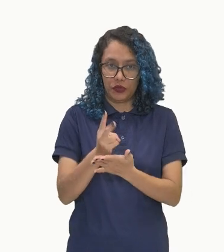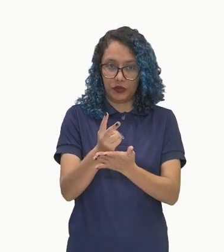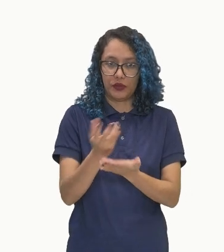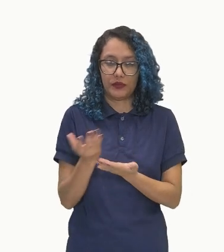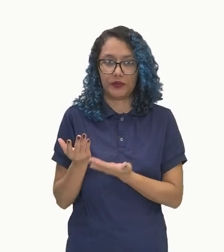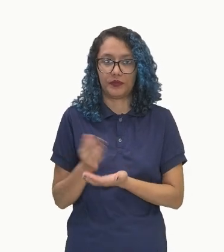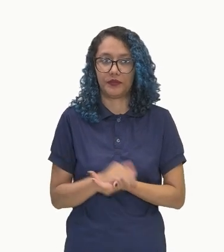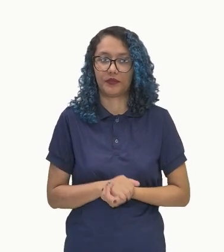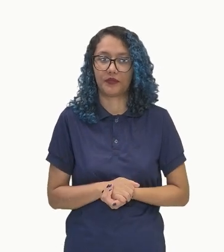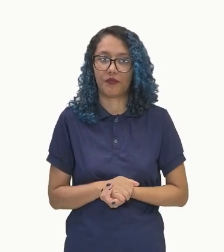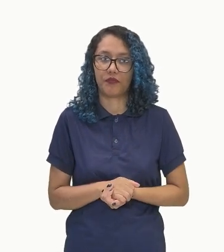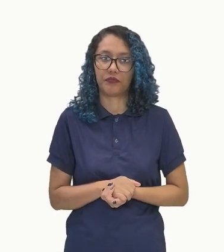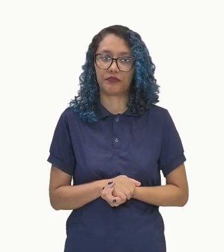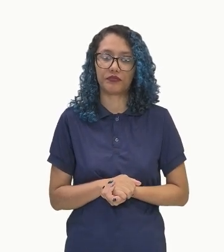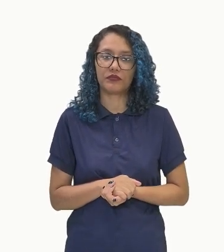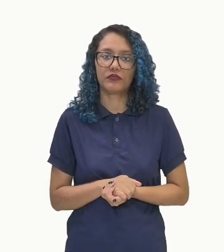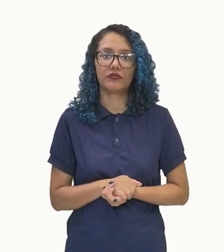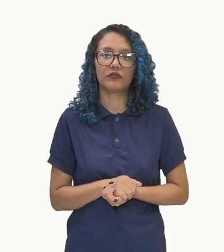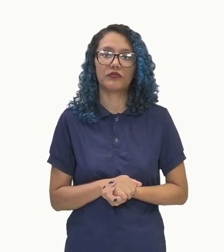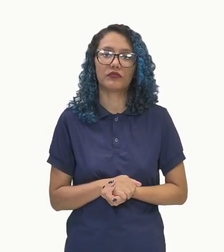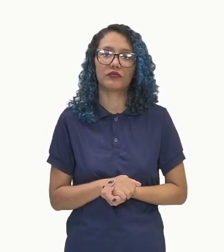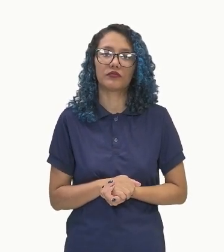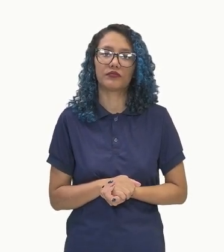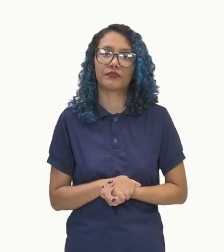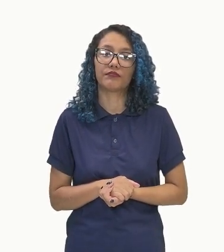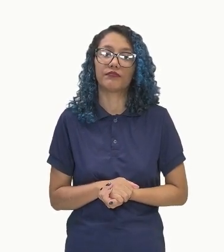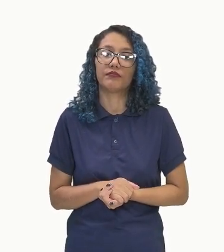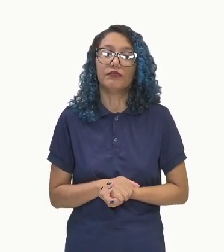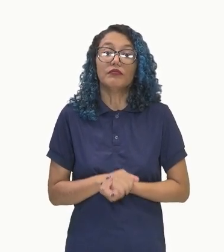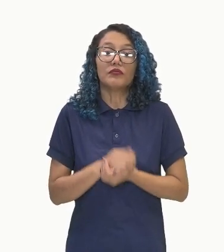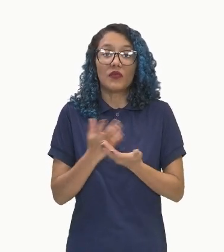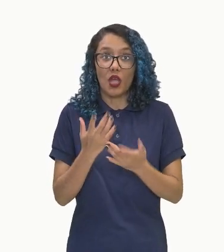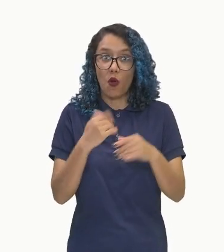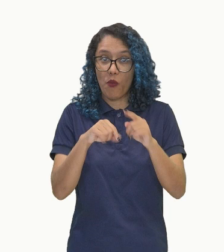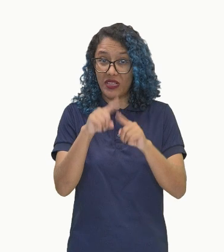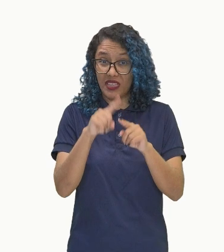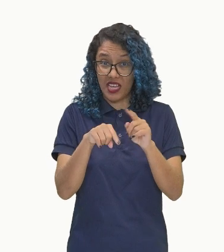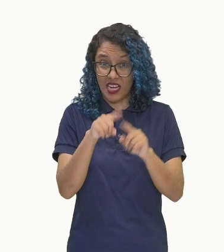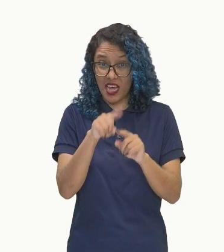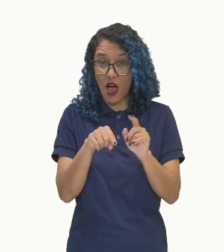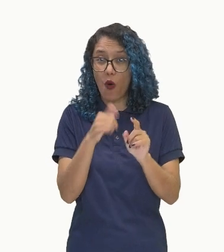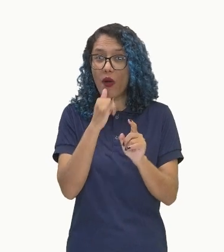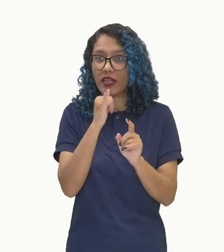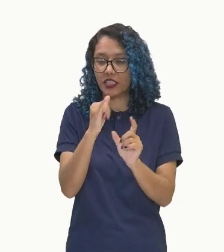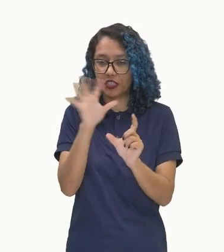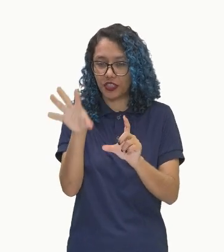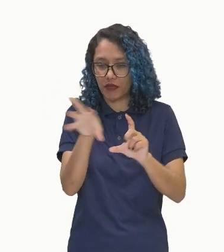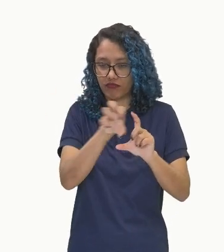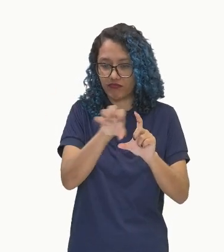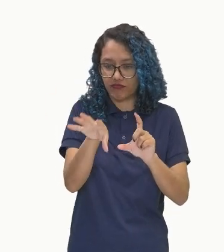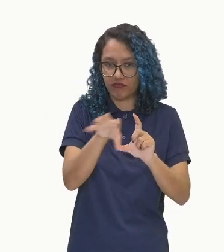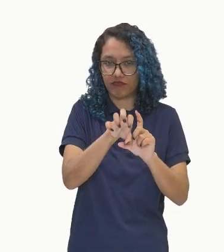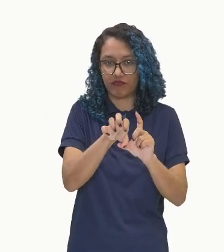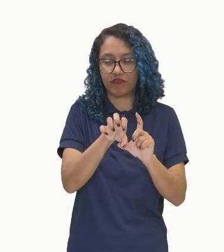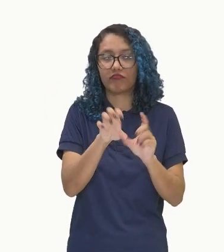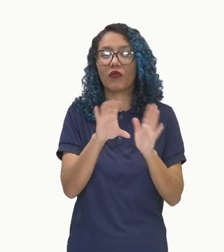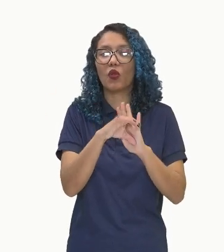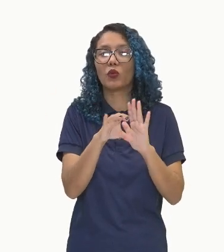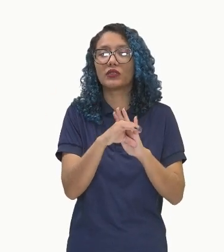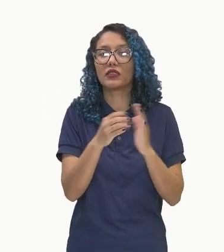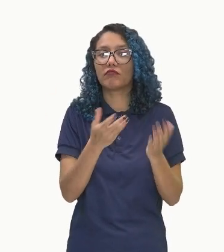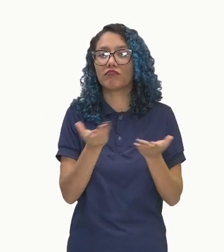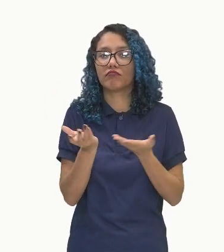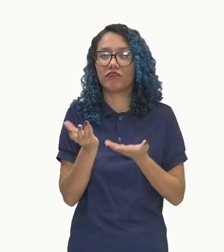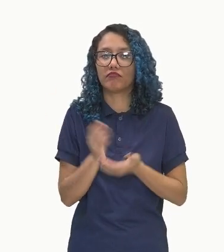tem aí, por definição, dispositivos que transformam, olha aqui,